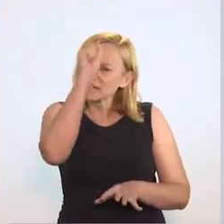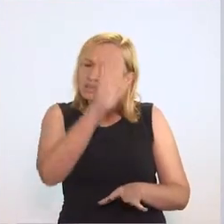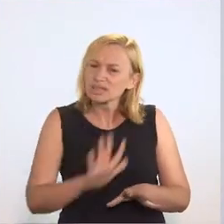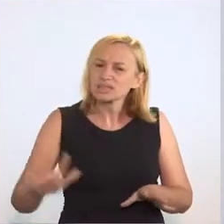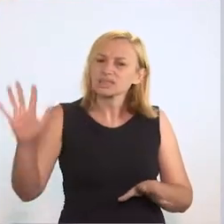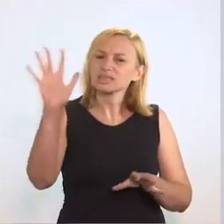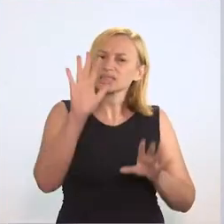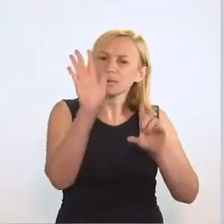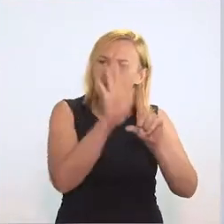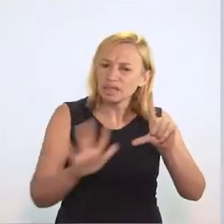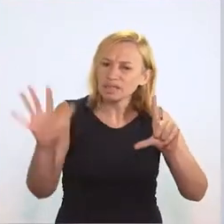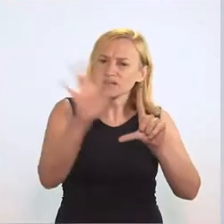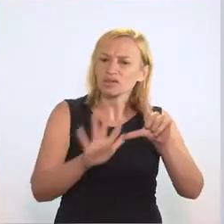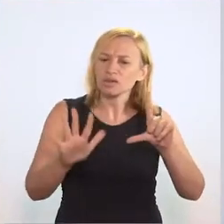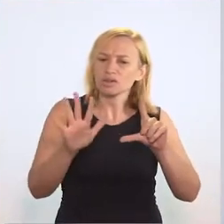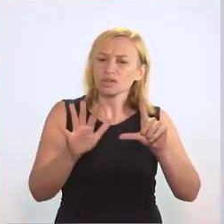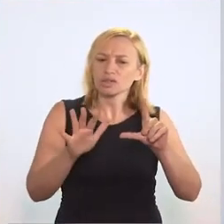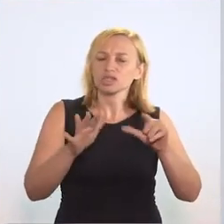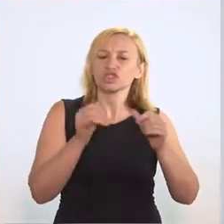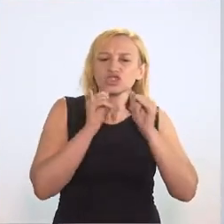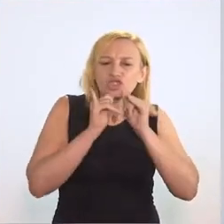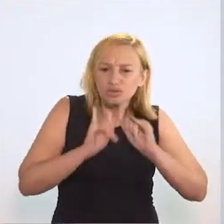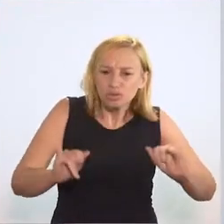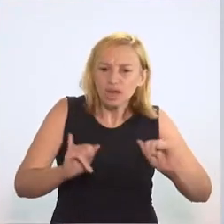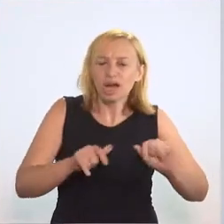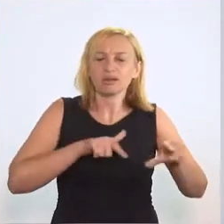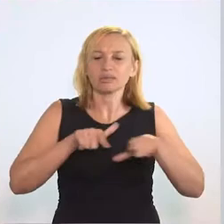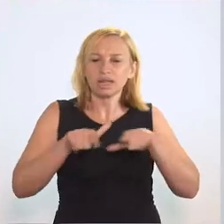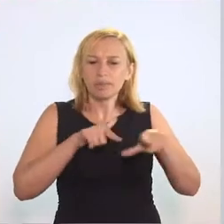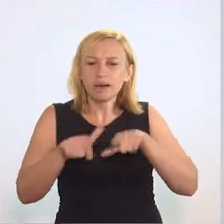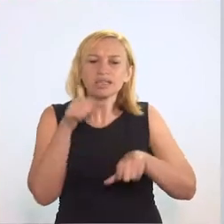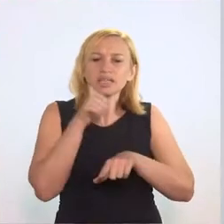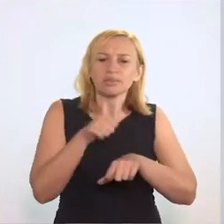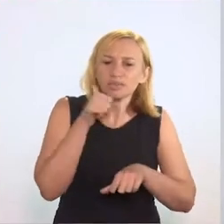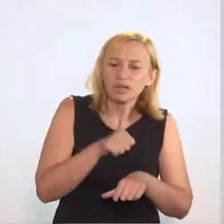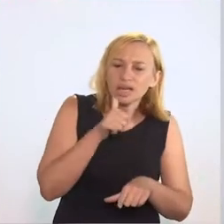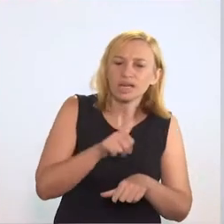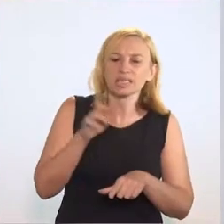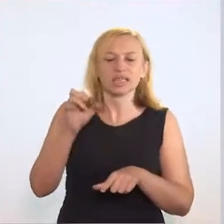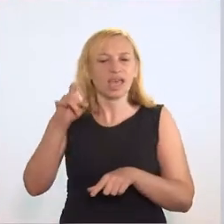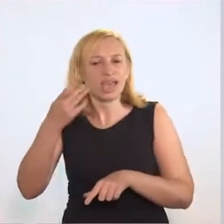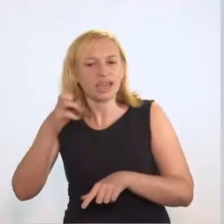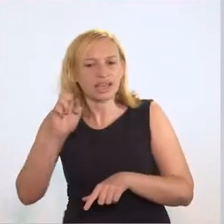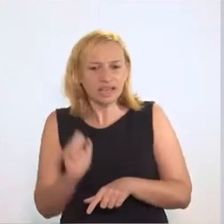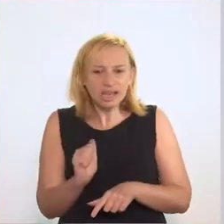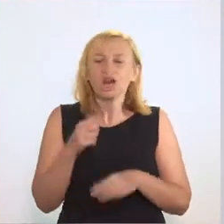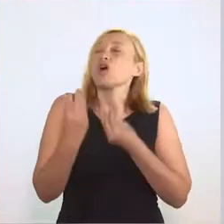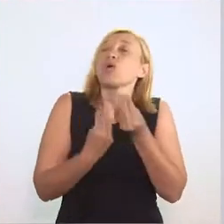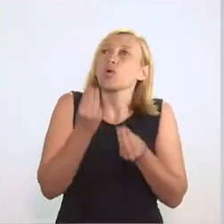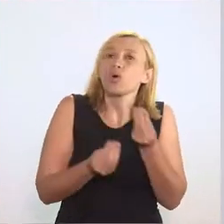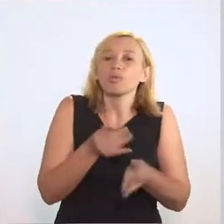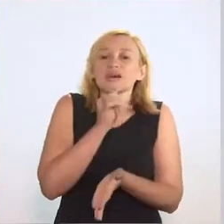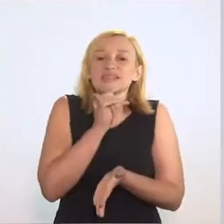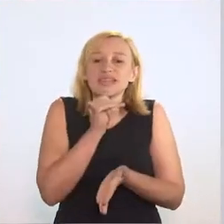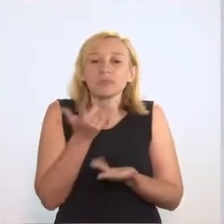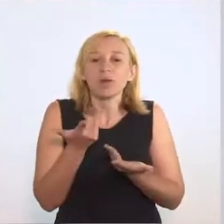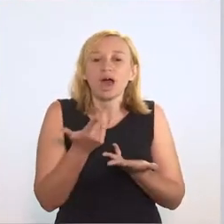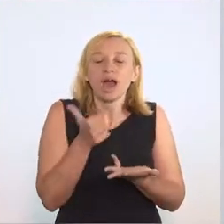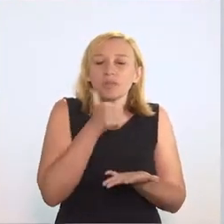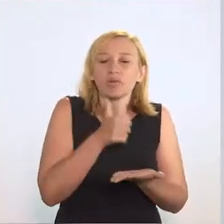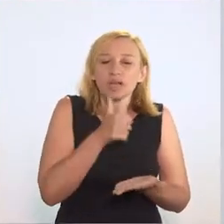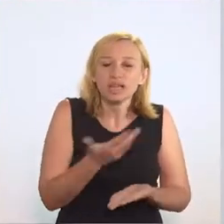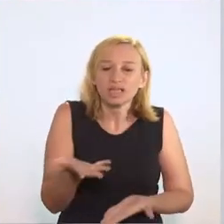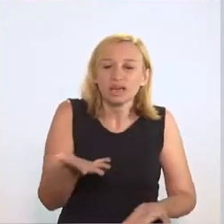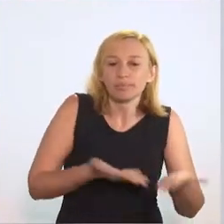plataforma que tem esse poder de divulgar o trabalho das mulheres, de fazer pontes e parcerias? Como é que é, por exemplo, para a